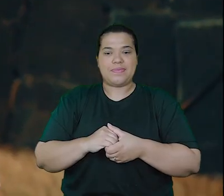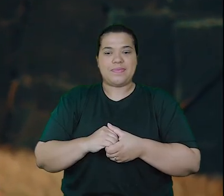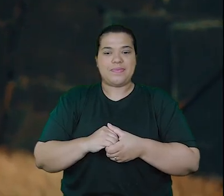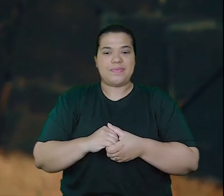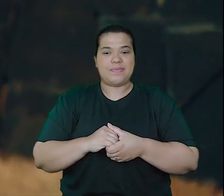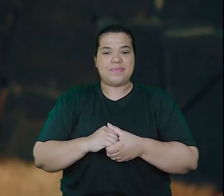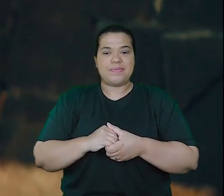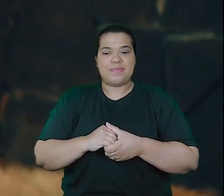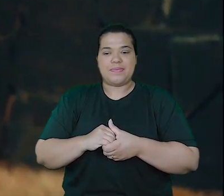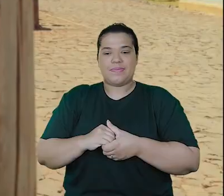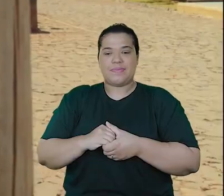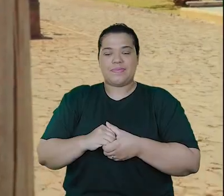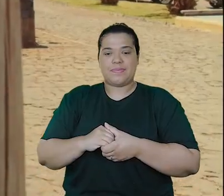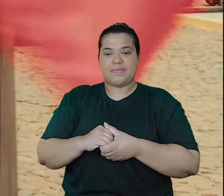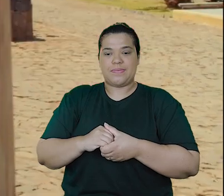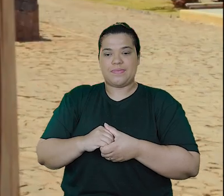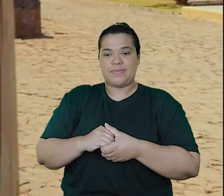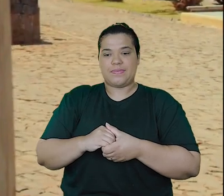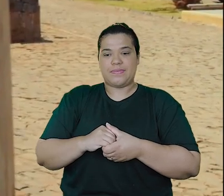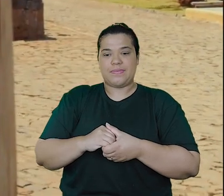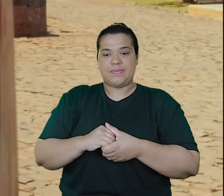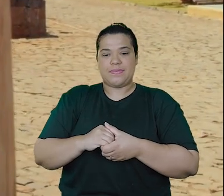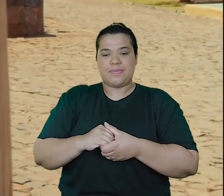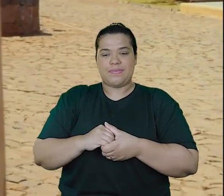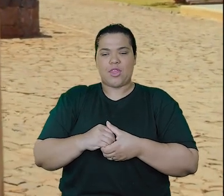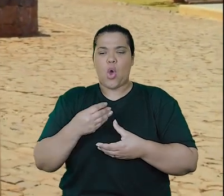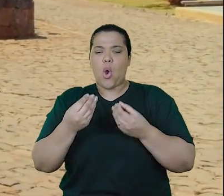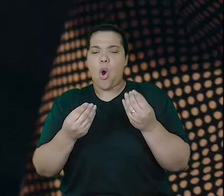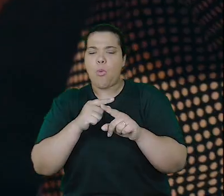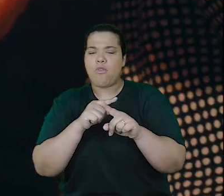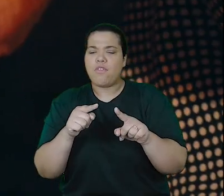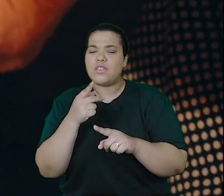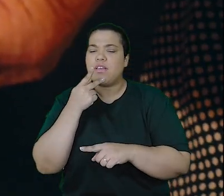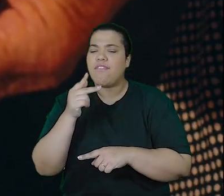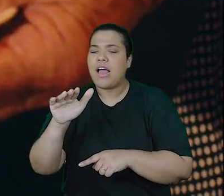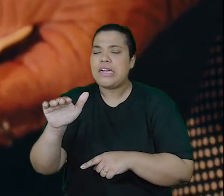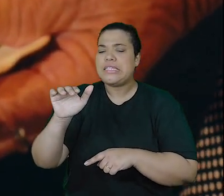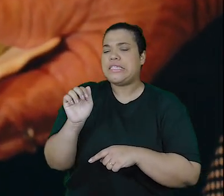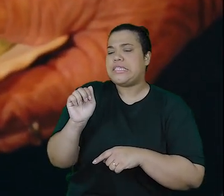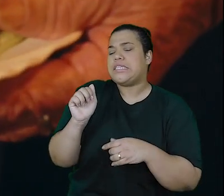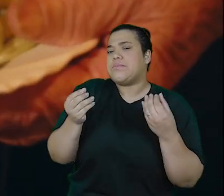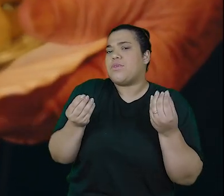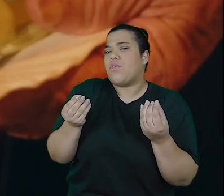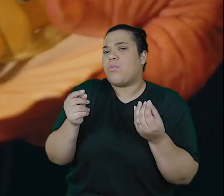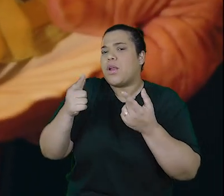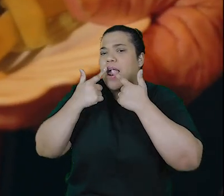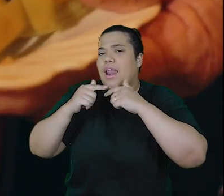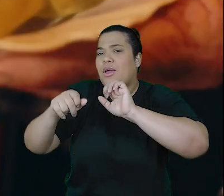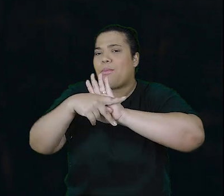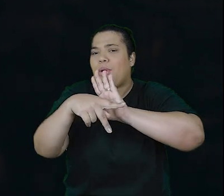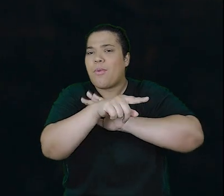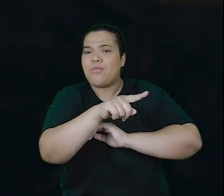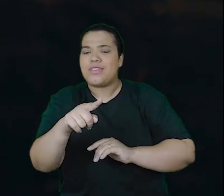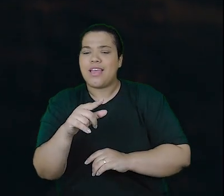Nunca foi uma jogada que não caiu. Não. Como é que vocês chamavam no dialeto de